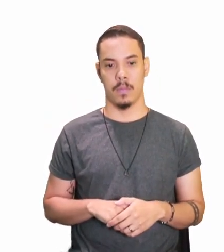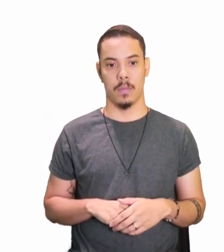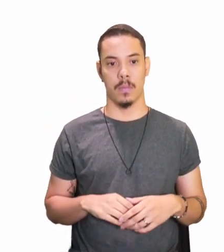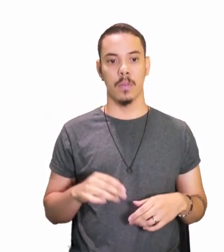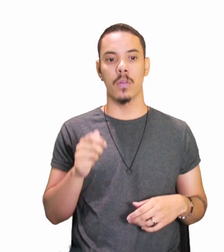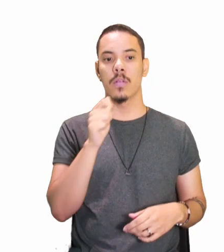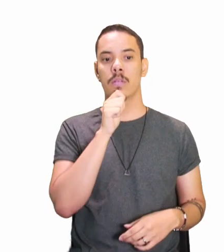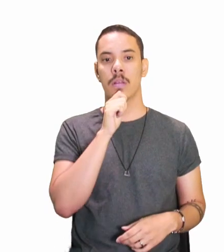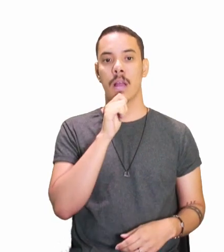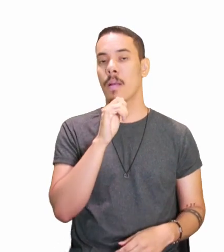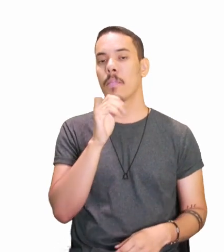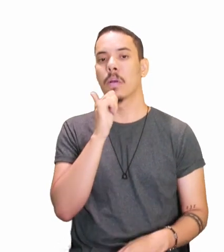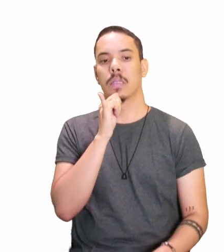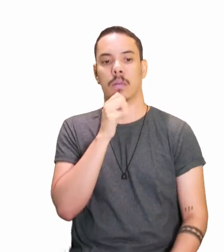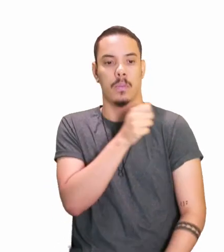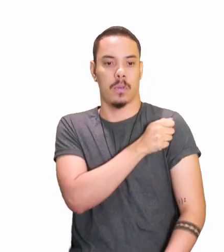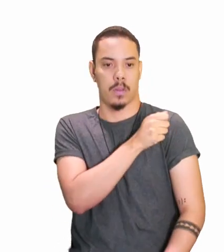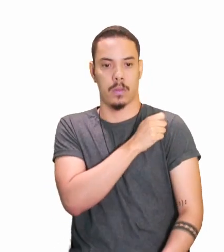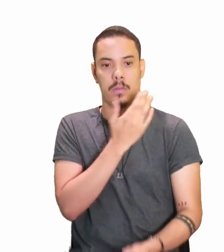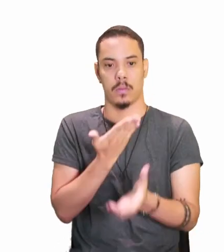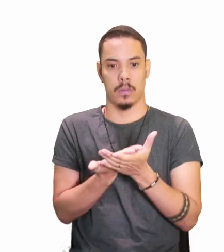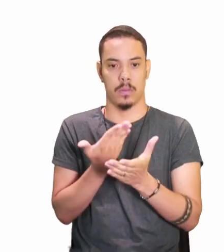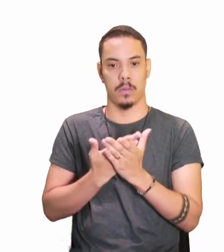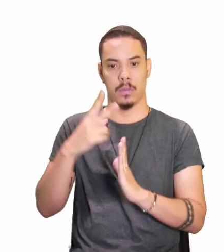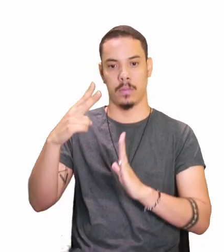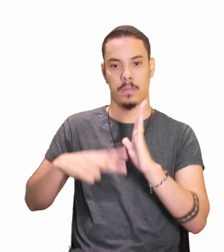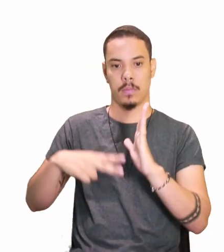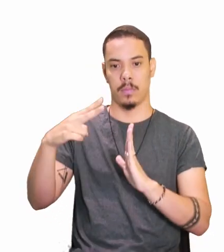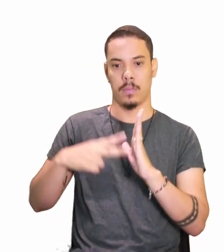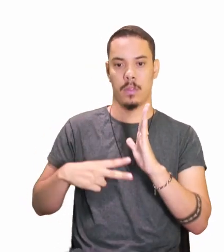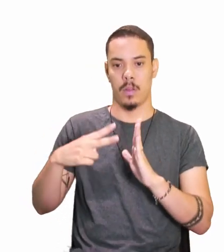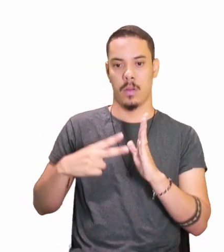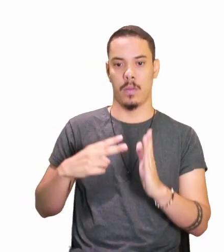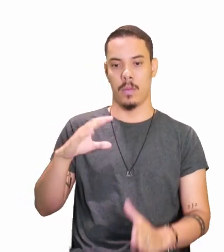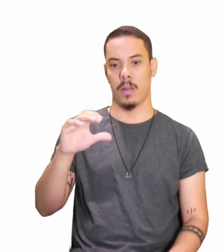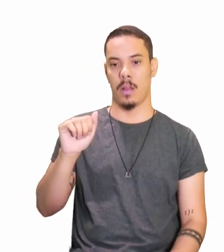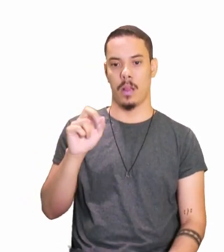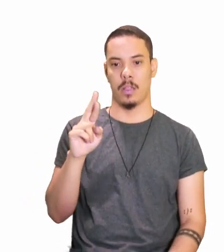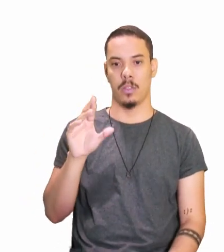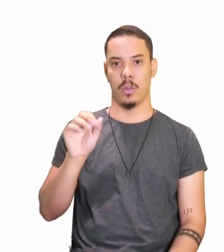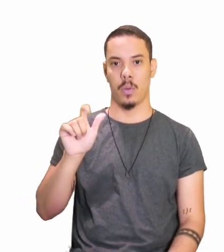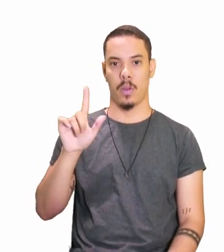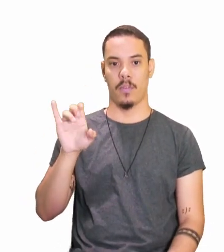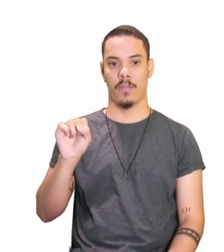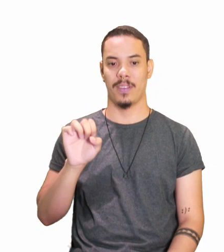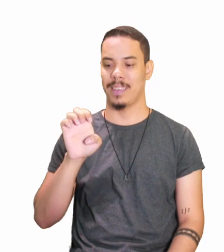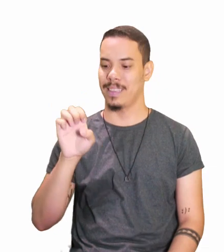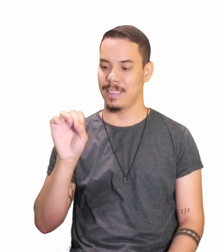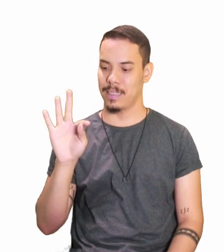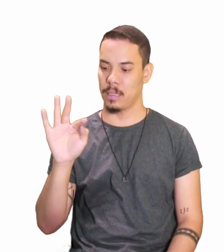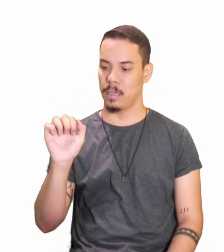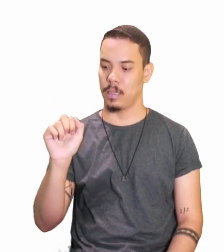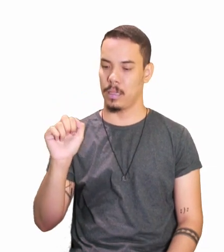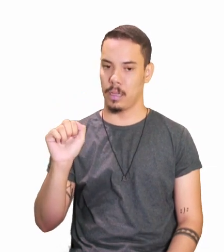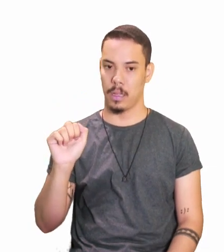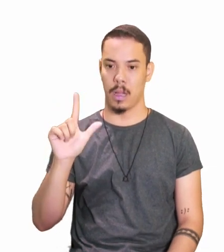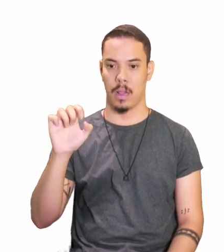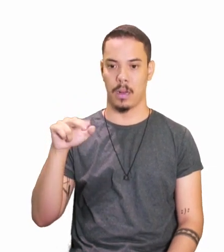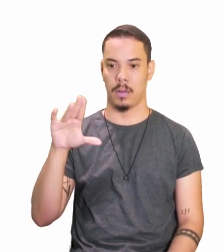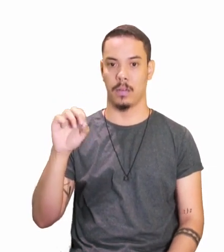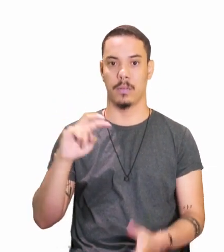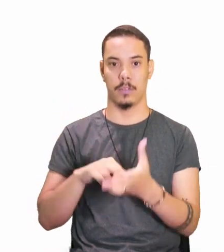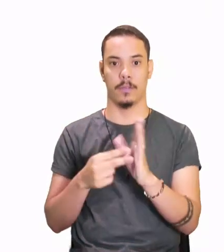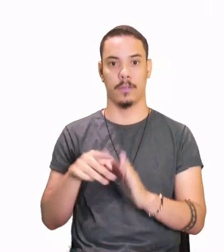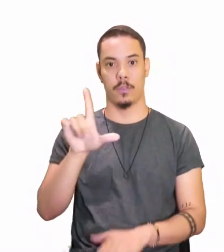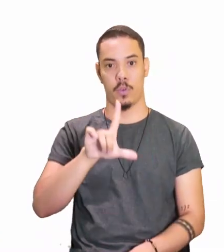está lendo a obra de Castro Alves. Está lendo é uma locução verbal, beleza? E o período simples?